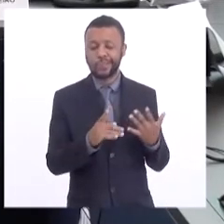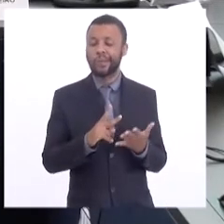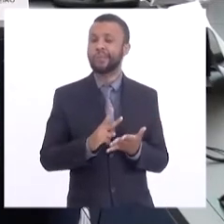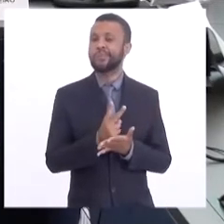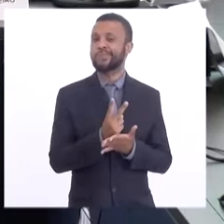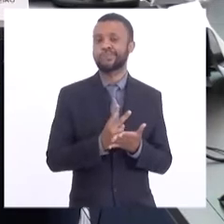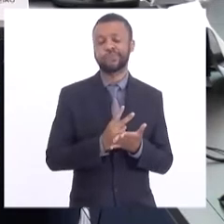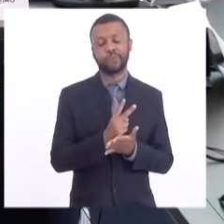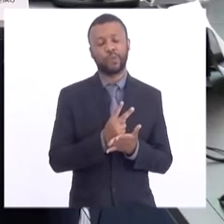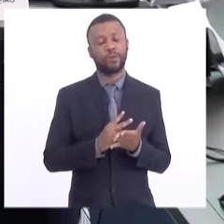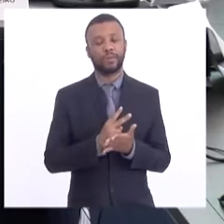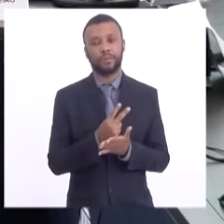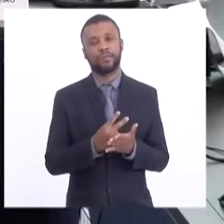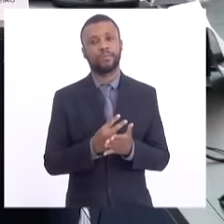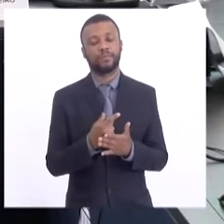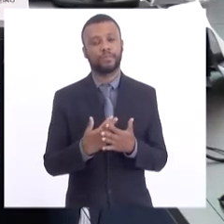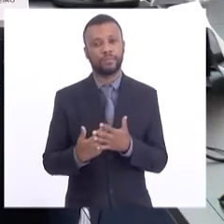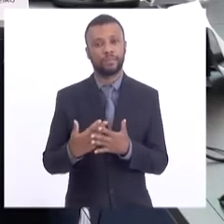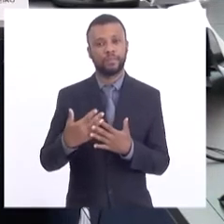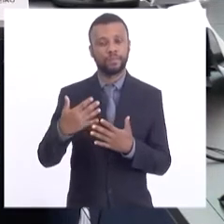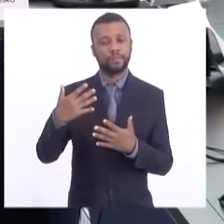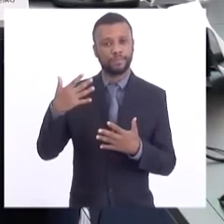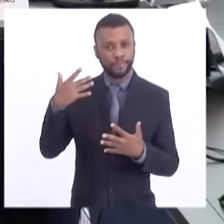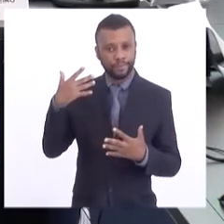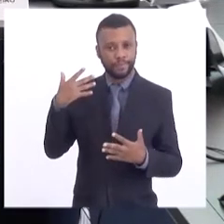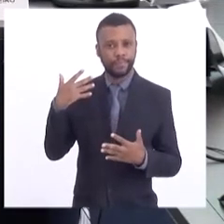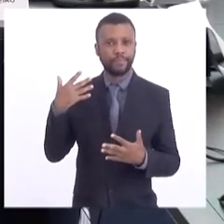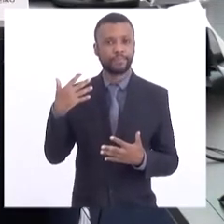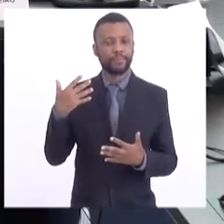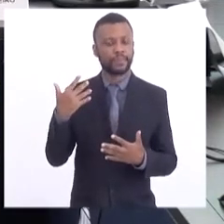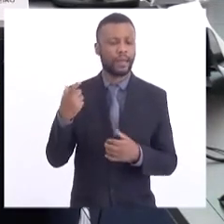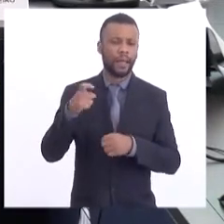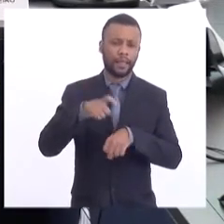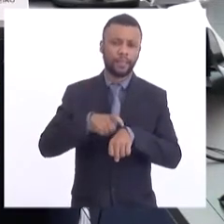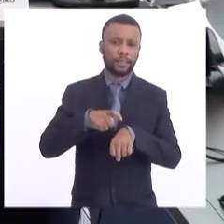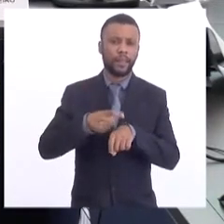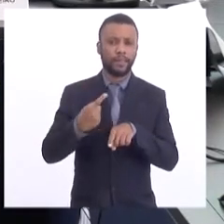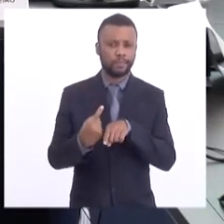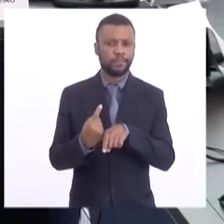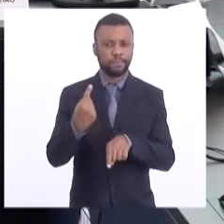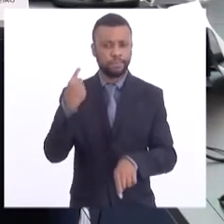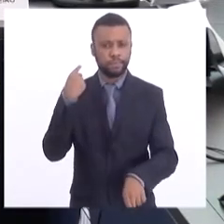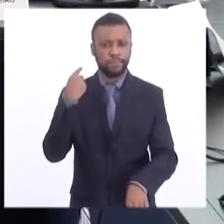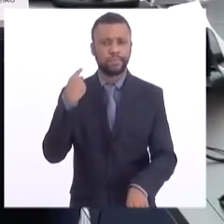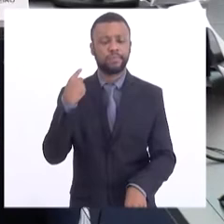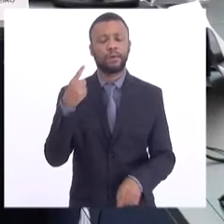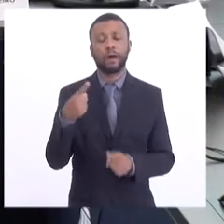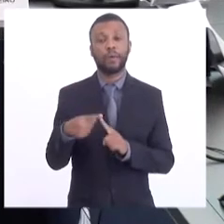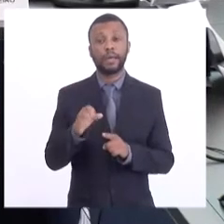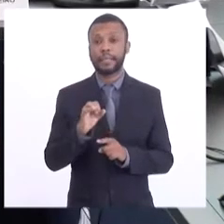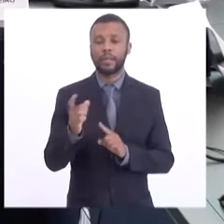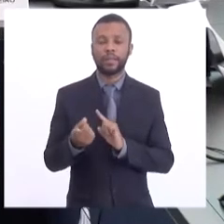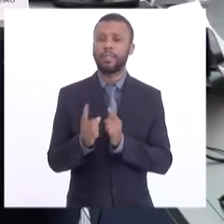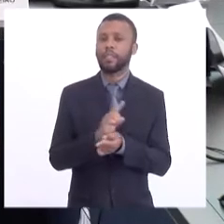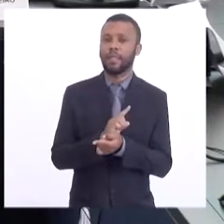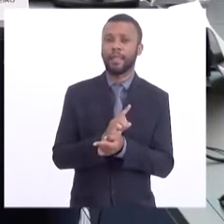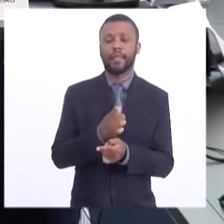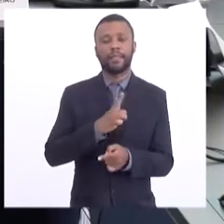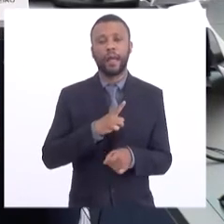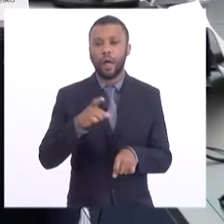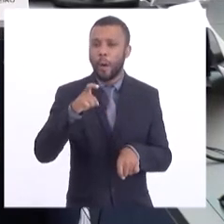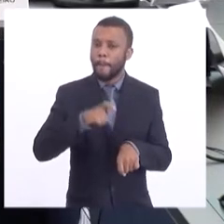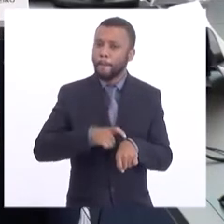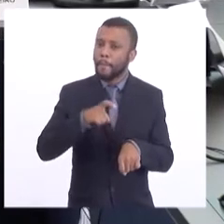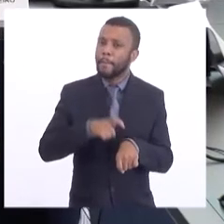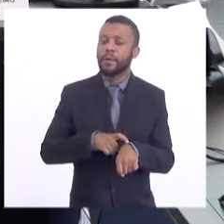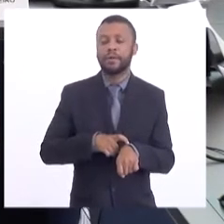e agora não incomodando e a tempo porque senão a gente vai chegar um determinado